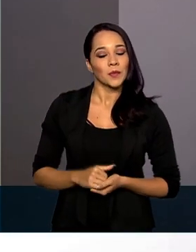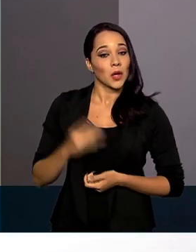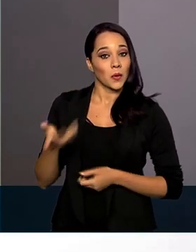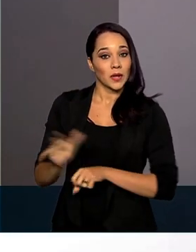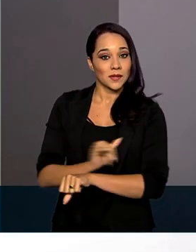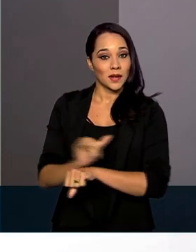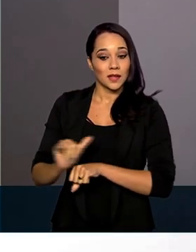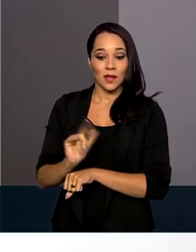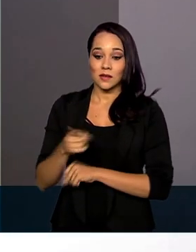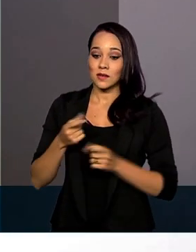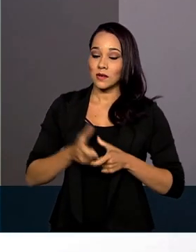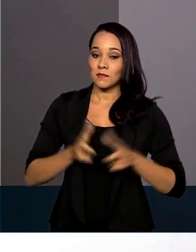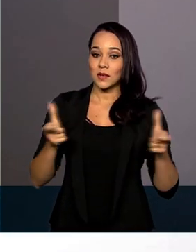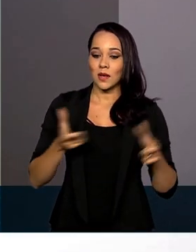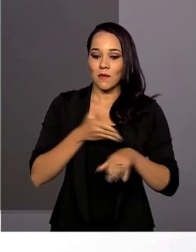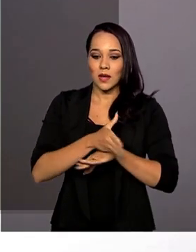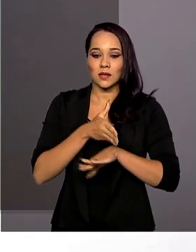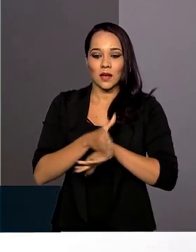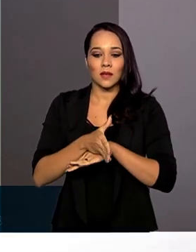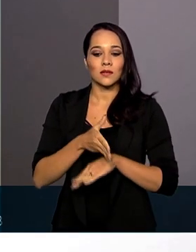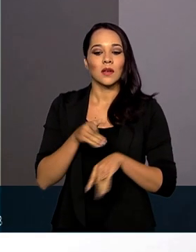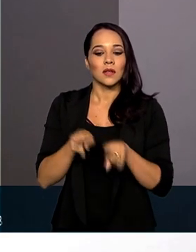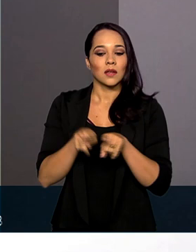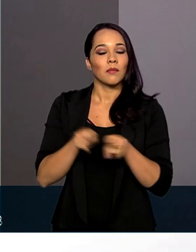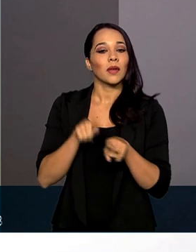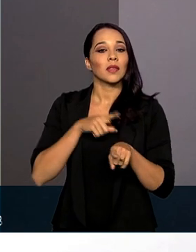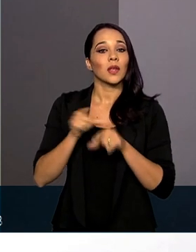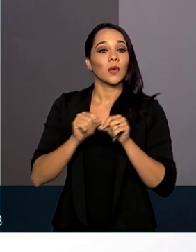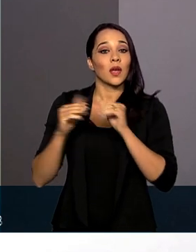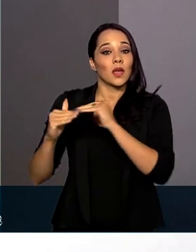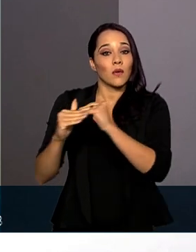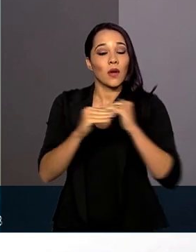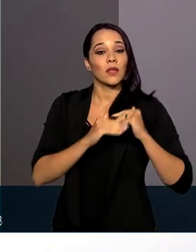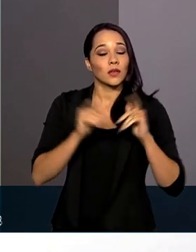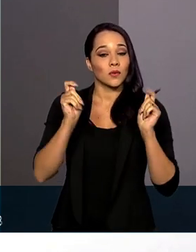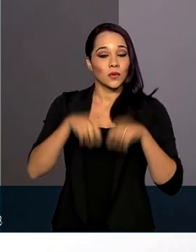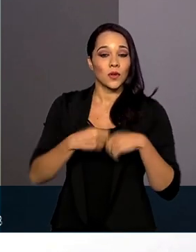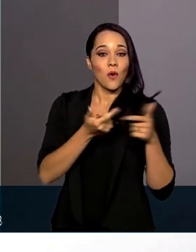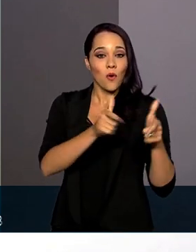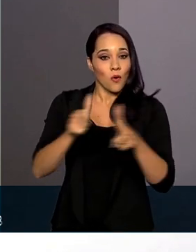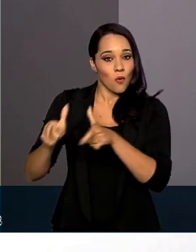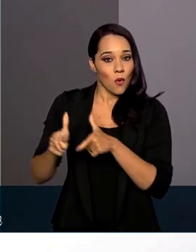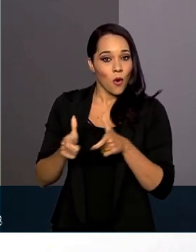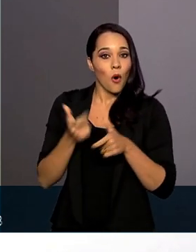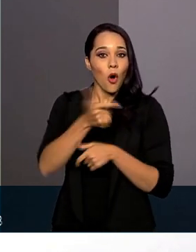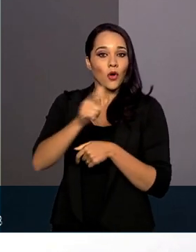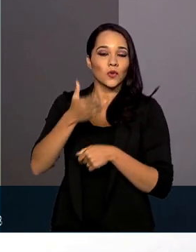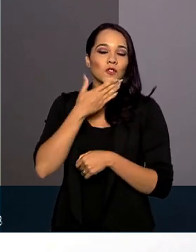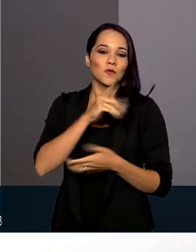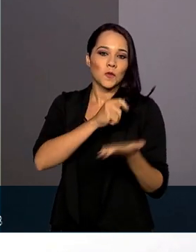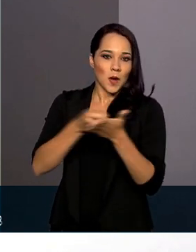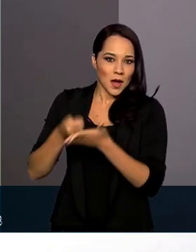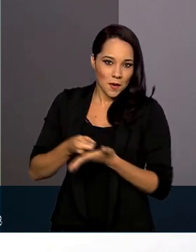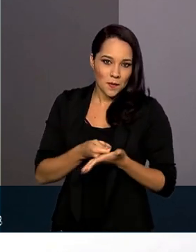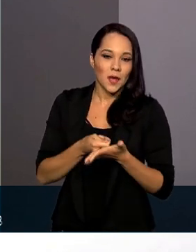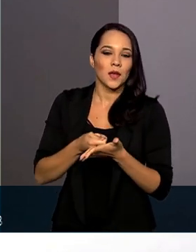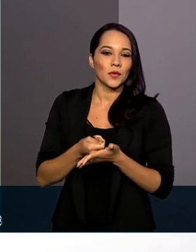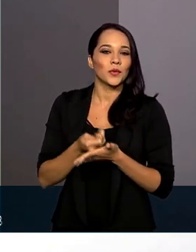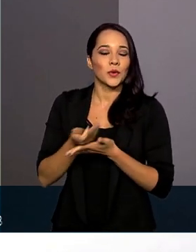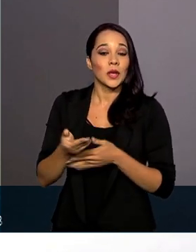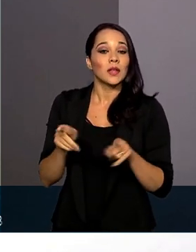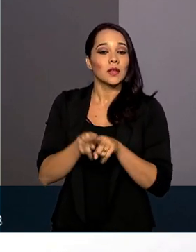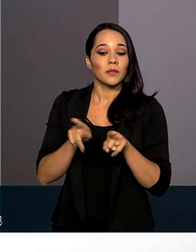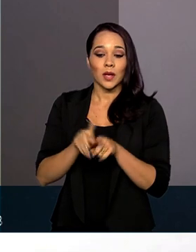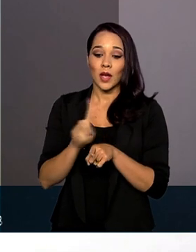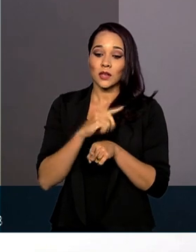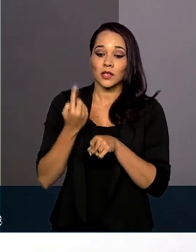medida a gente amplia o acesso, a gente traz também igualdade de condições com outros meios de pagamento, existentes e a